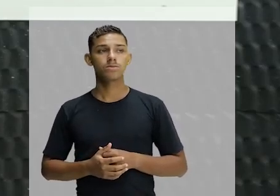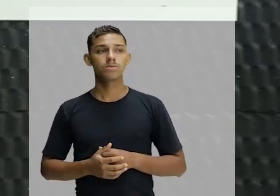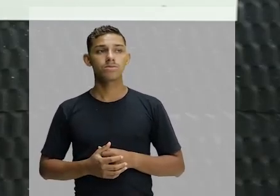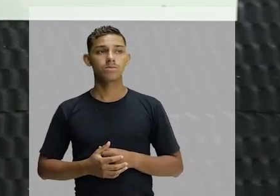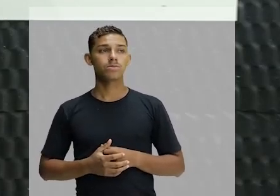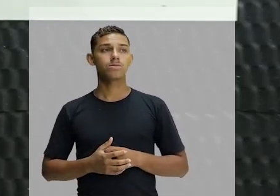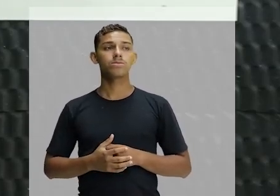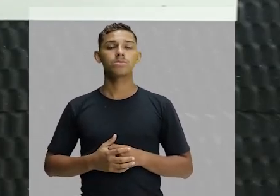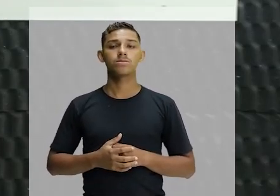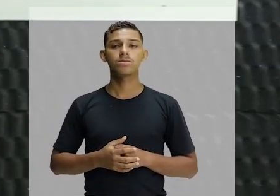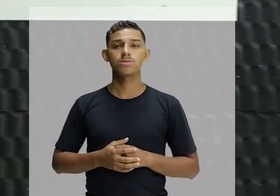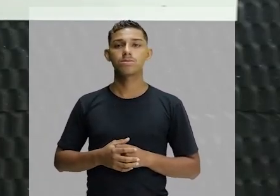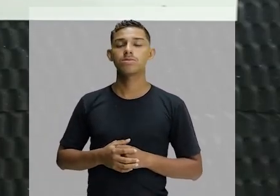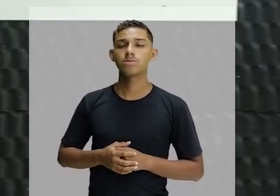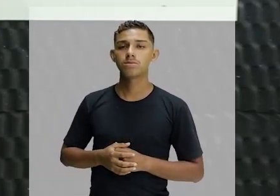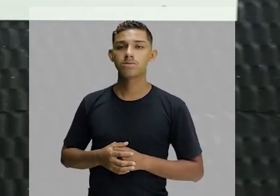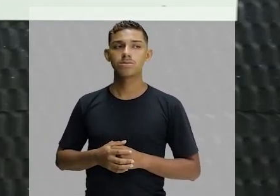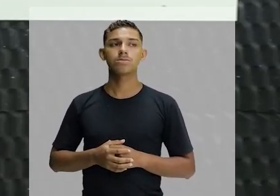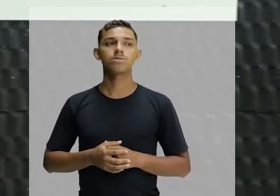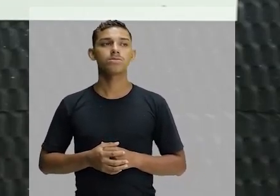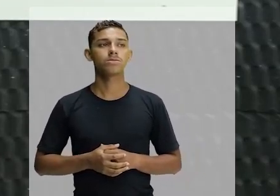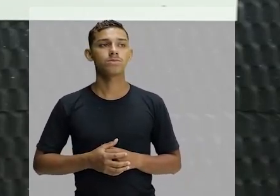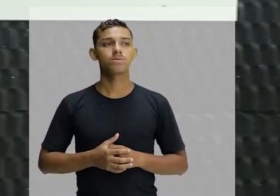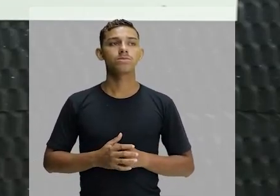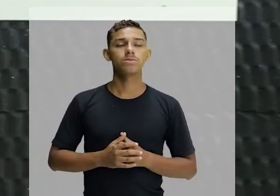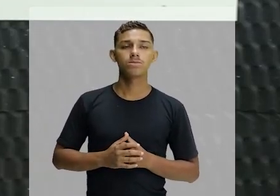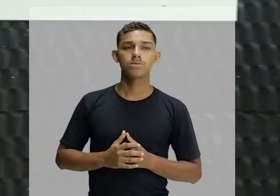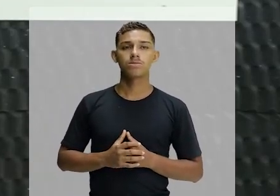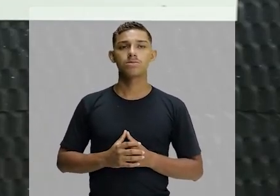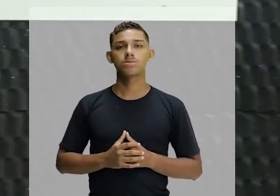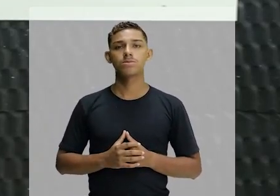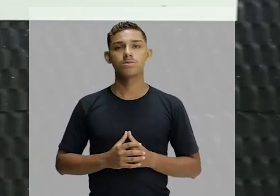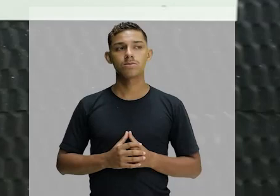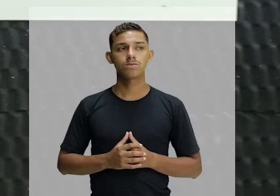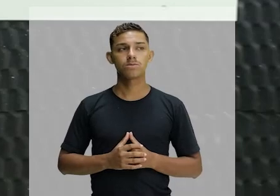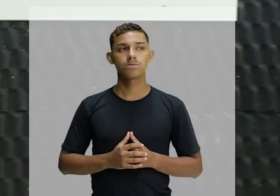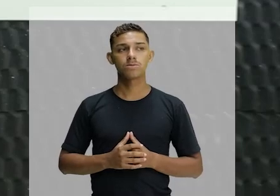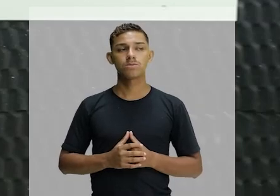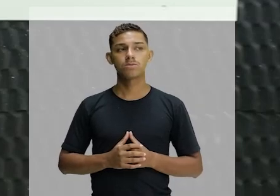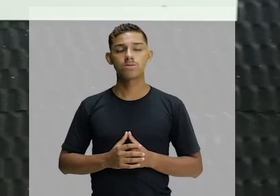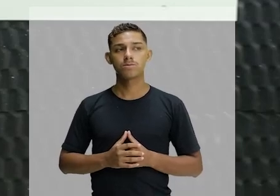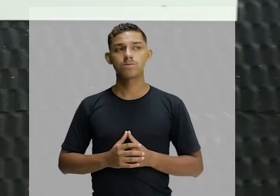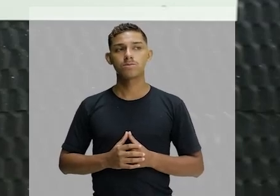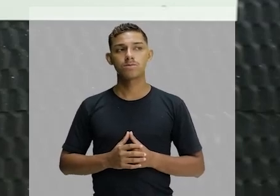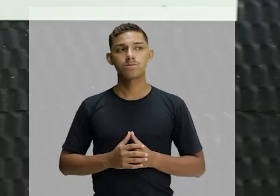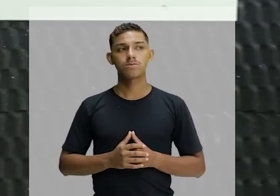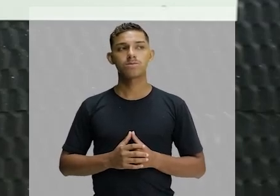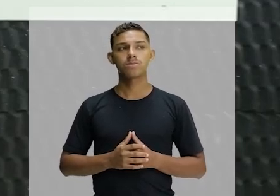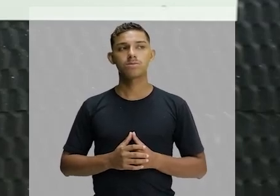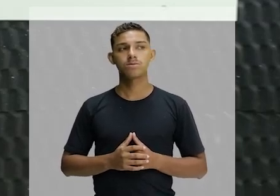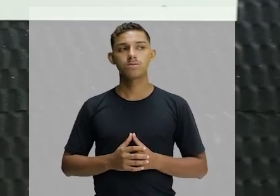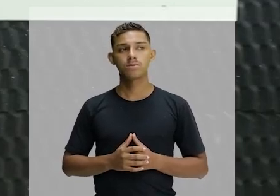quadrado. Beleza? Então, desenvolvendo aqui, eu vou ter x mais 3 ao